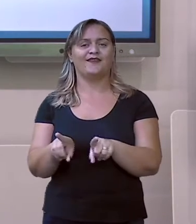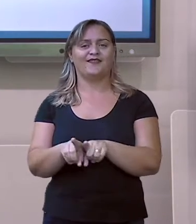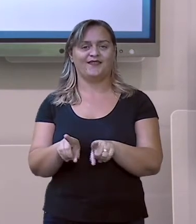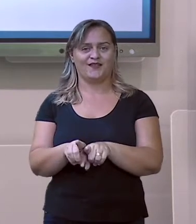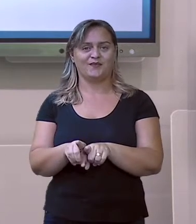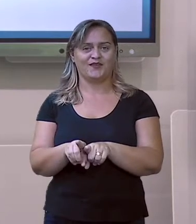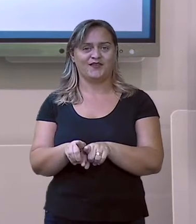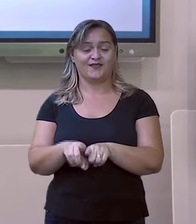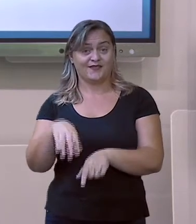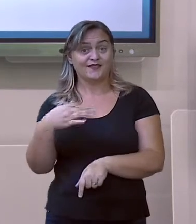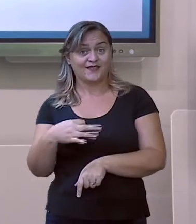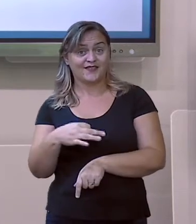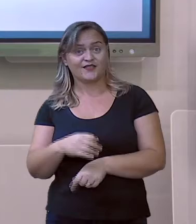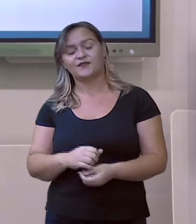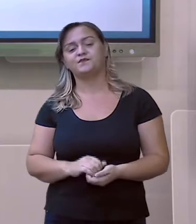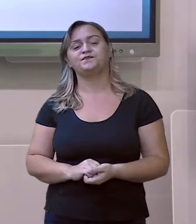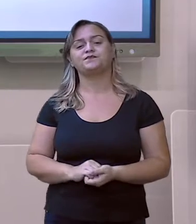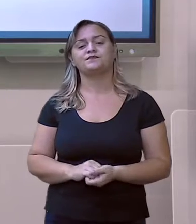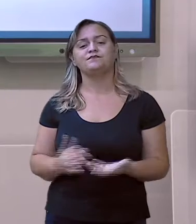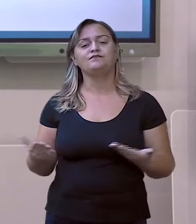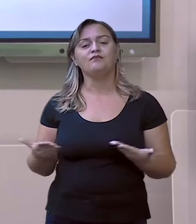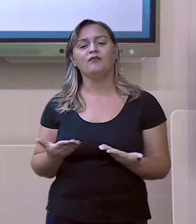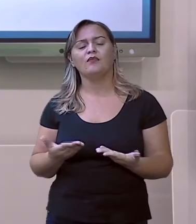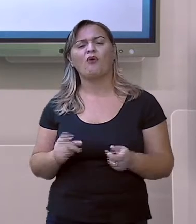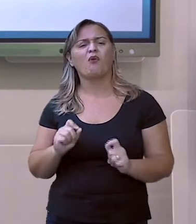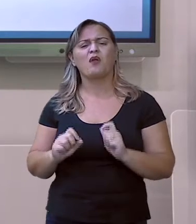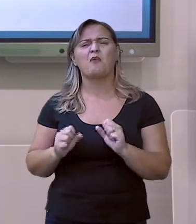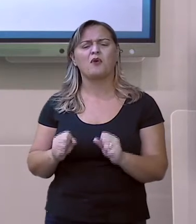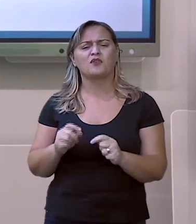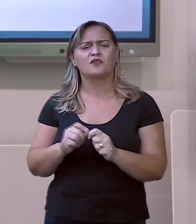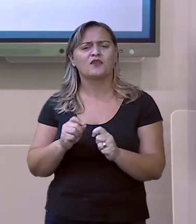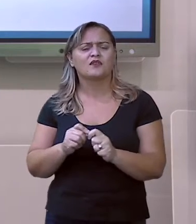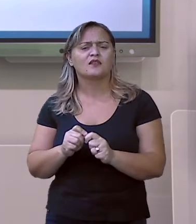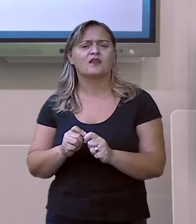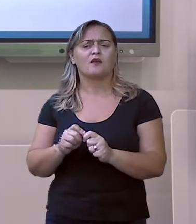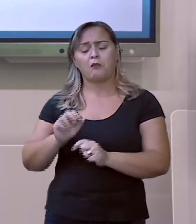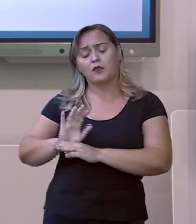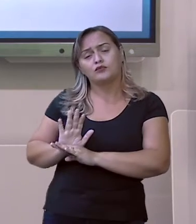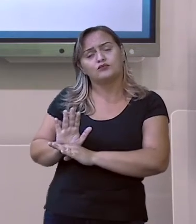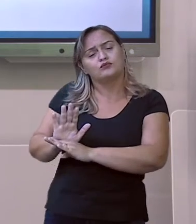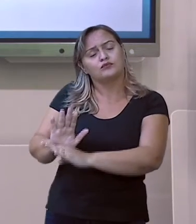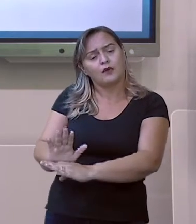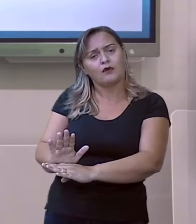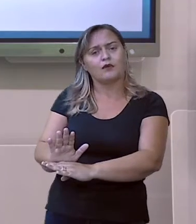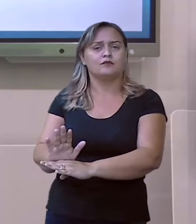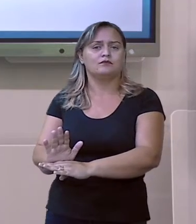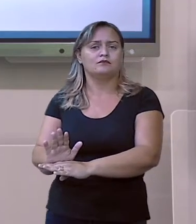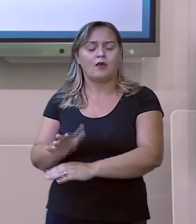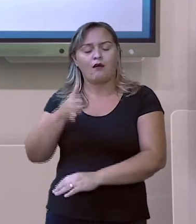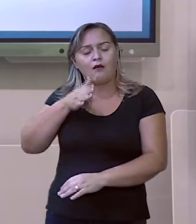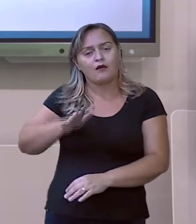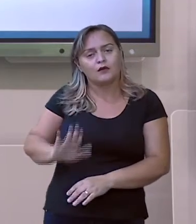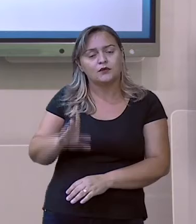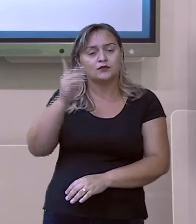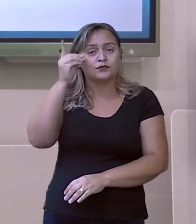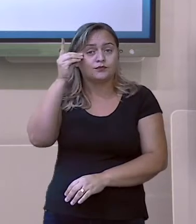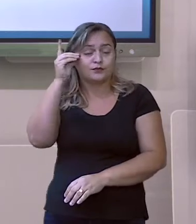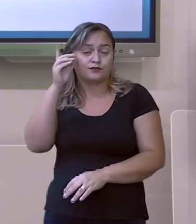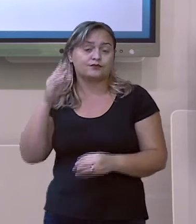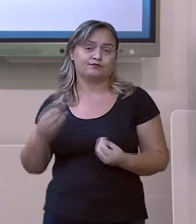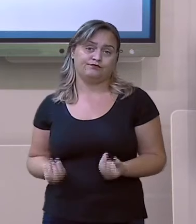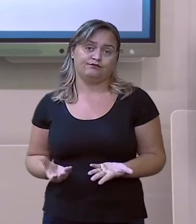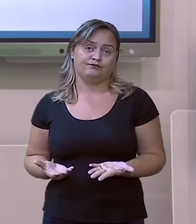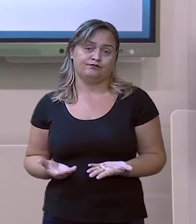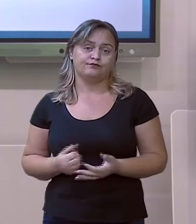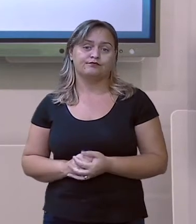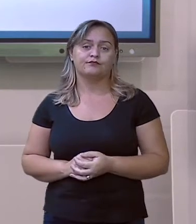algumas recomendações que vão te ajudar a lidar melhor aí com a síndrome de Down. A estimulação precoce, desde o